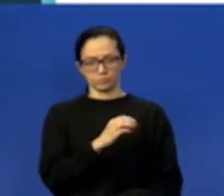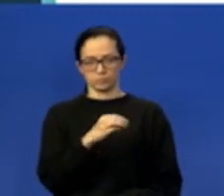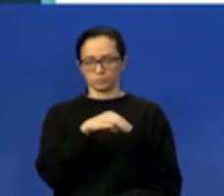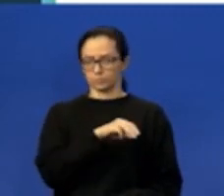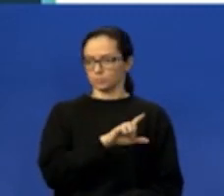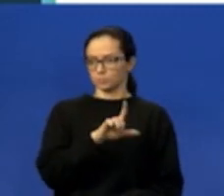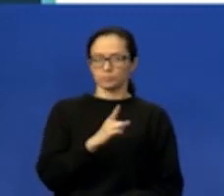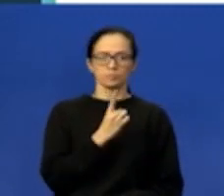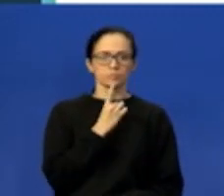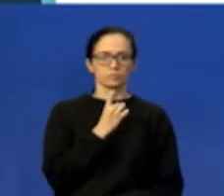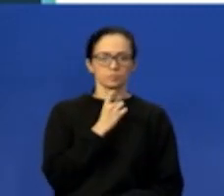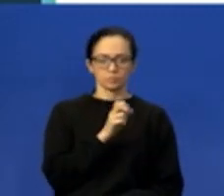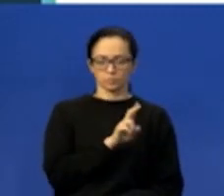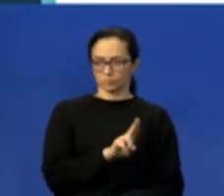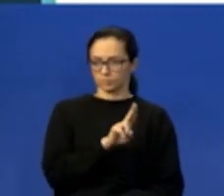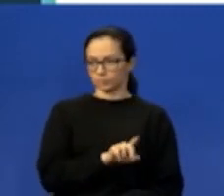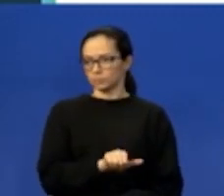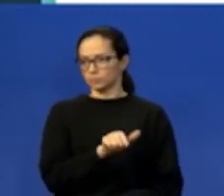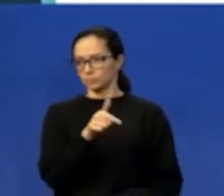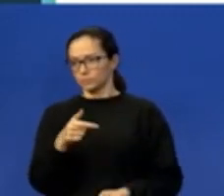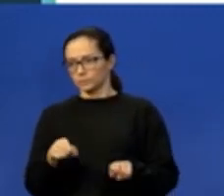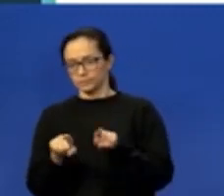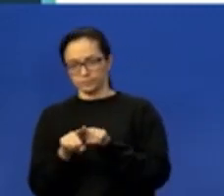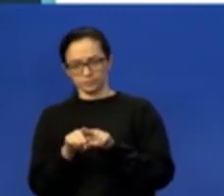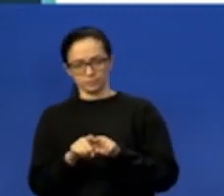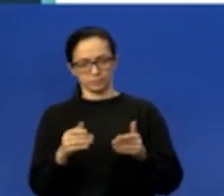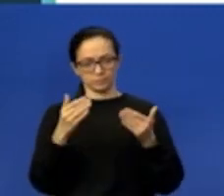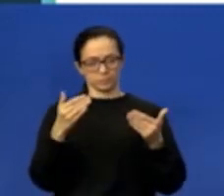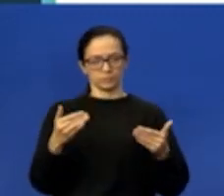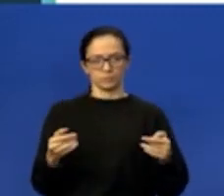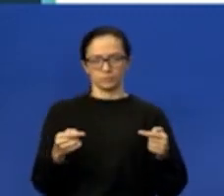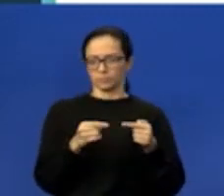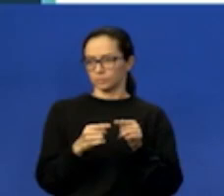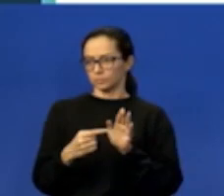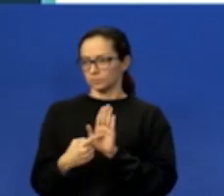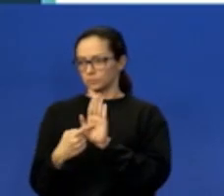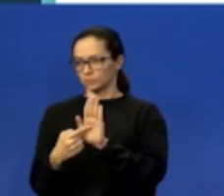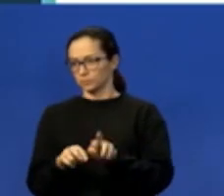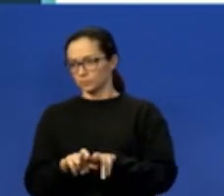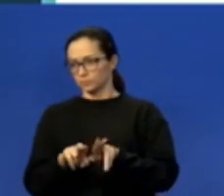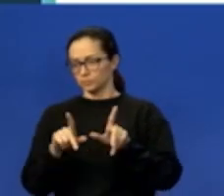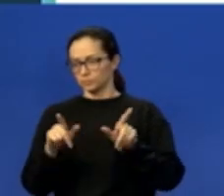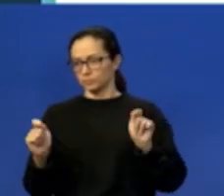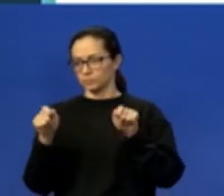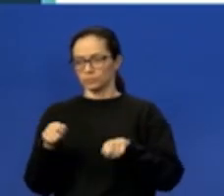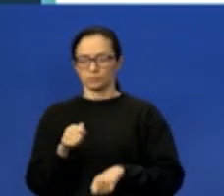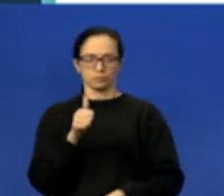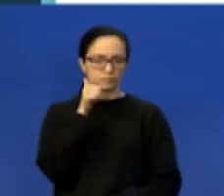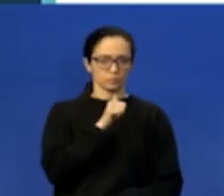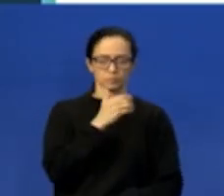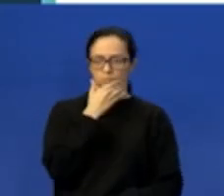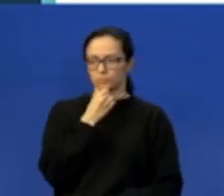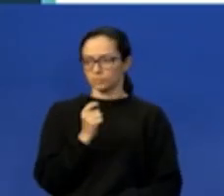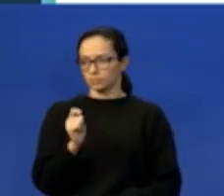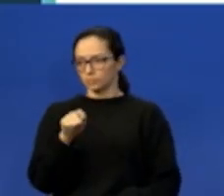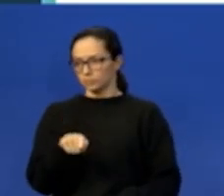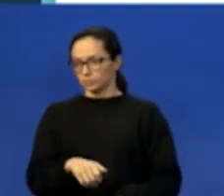sangue. E os valores de referência, né, de acordo com o Introbi, variam na mulher e no homem